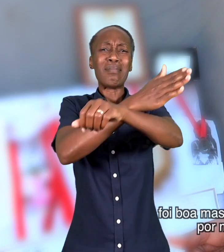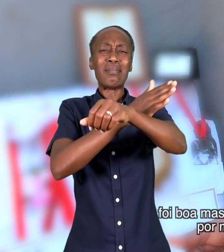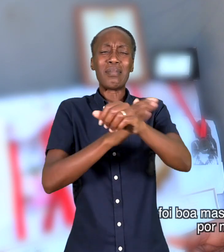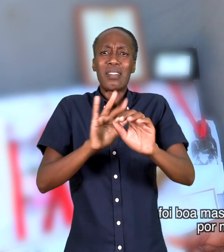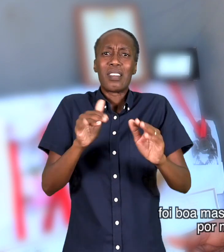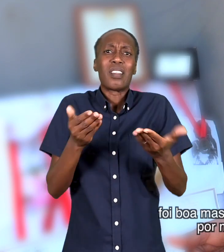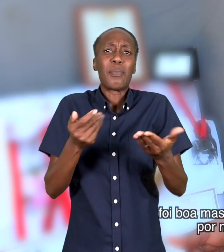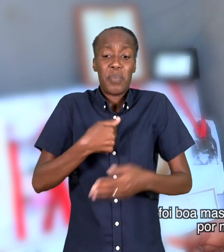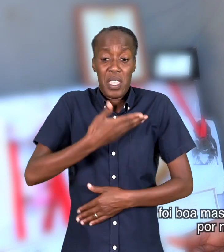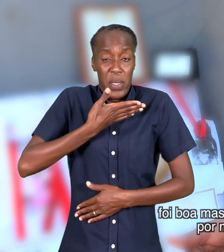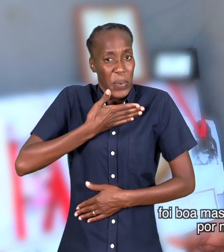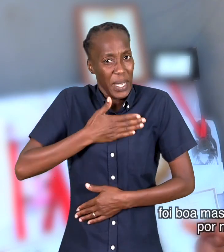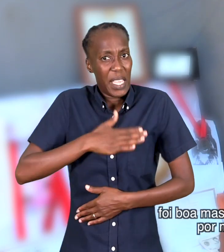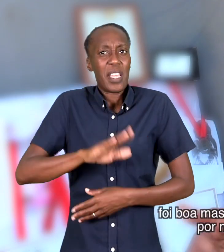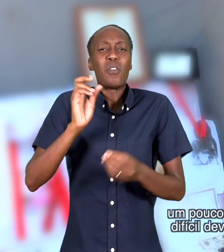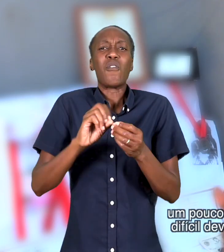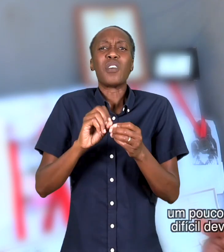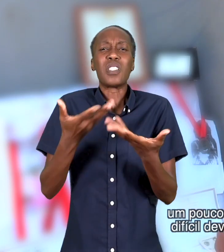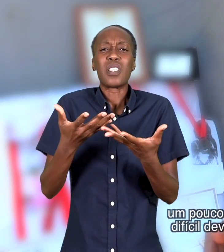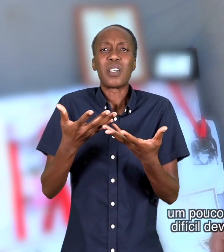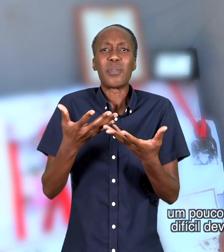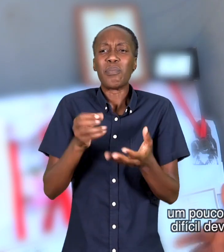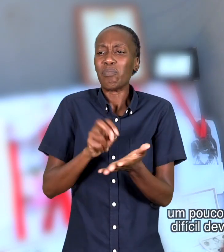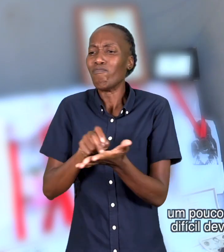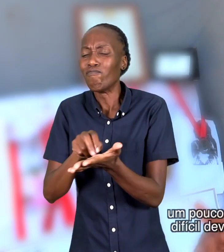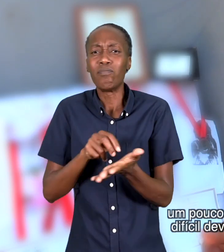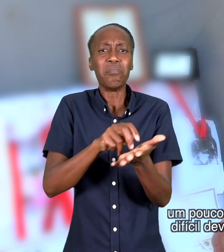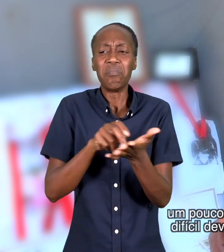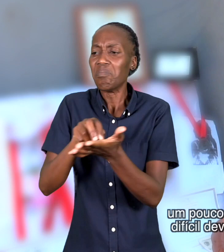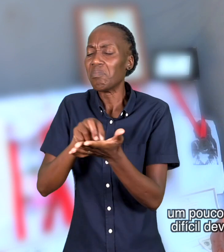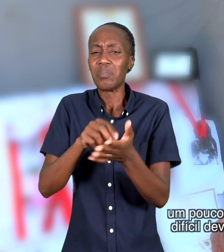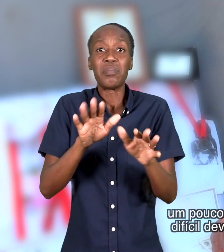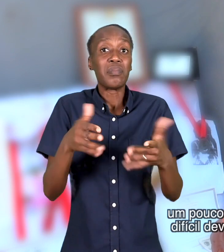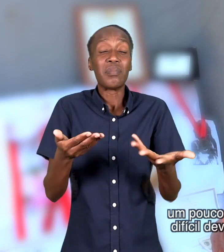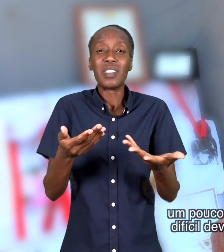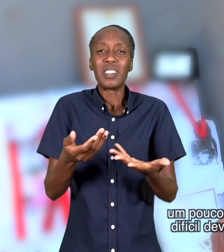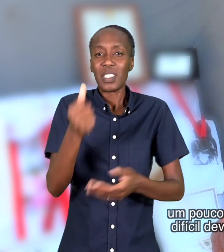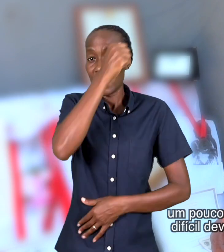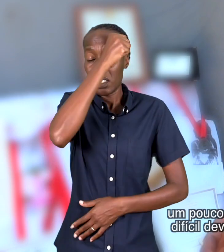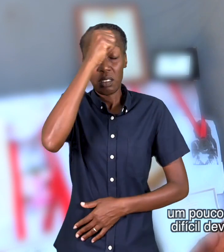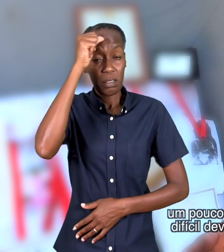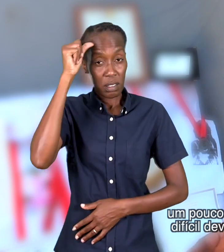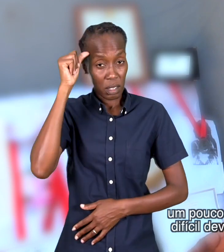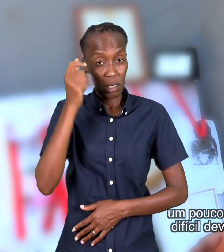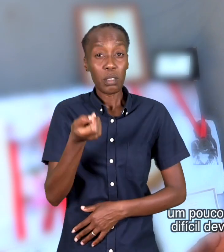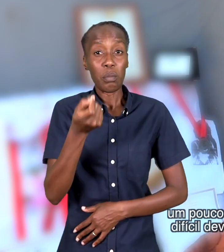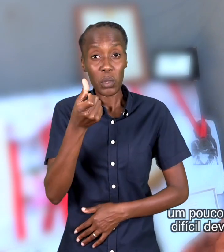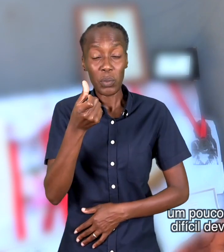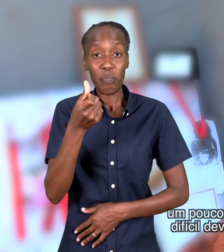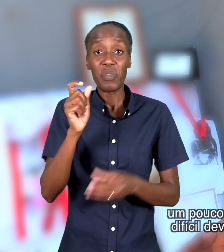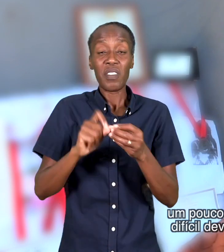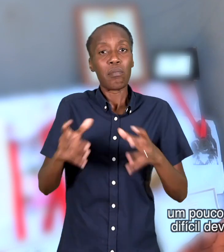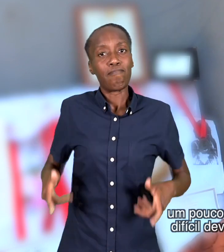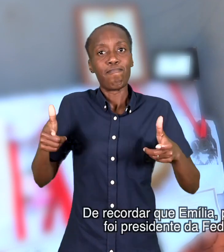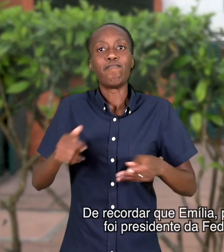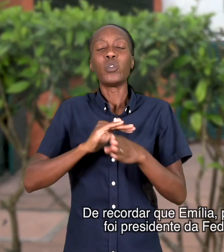por mais que eu queira me deslocar um bocado para isto ou para aquilo, é um pouco difícil. Tem que